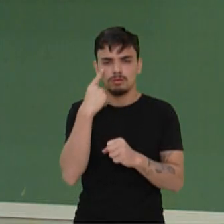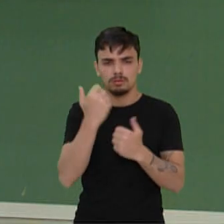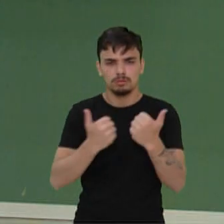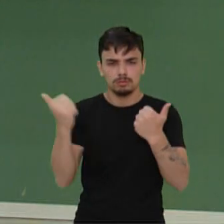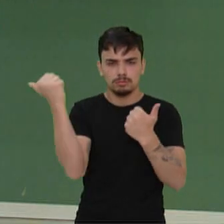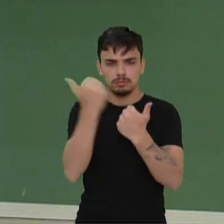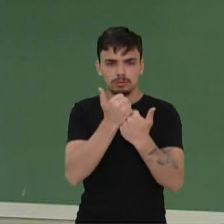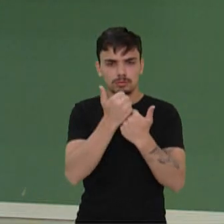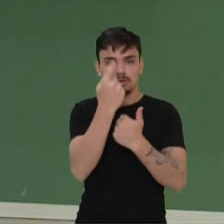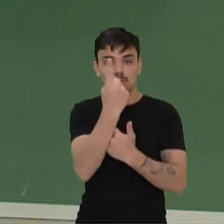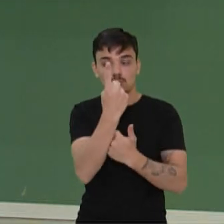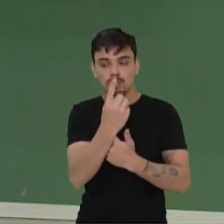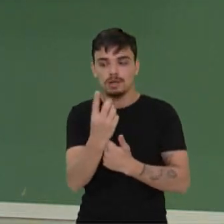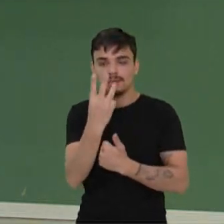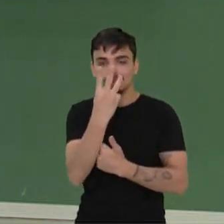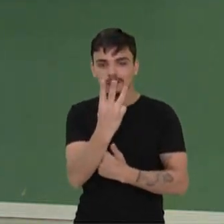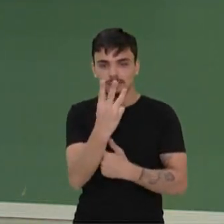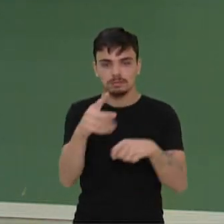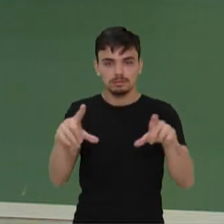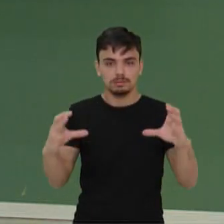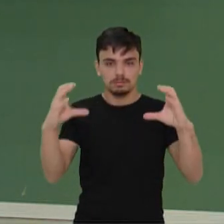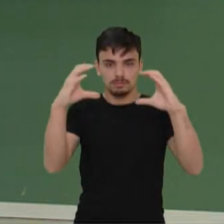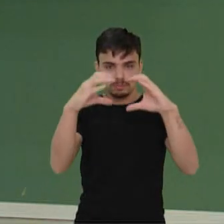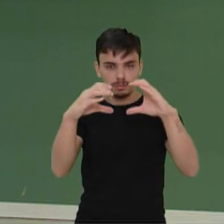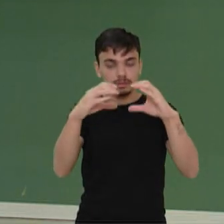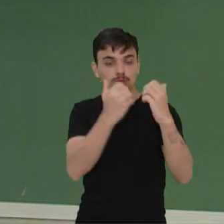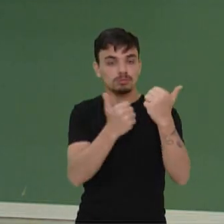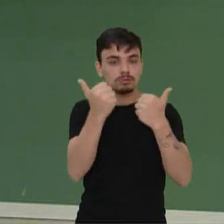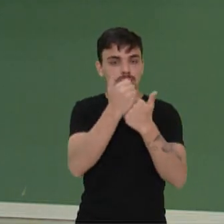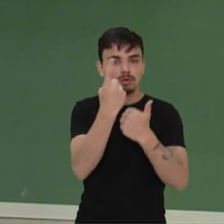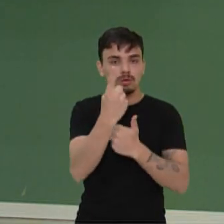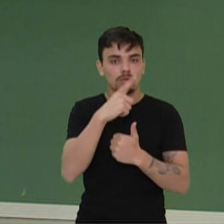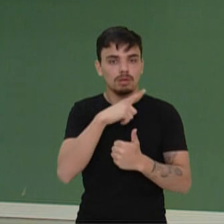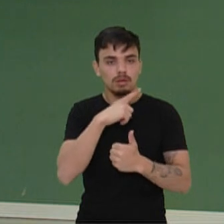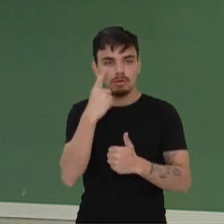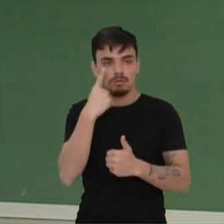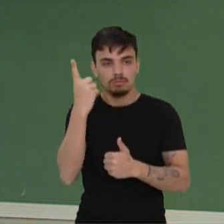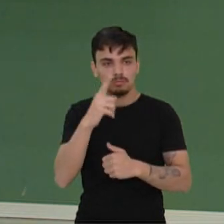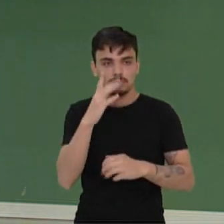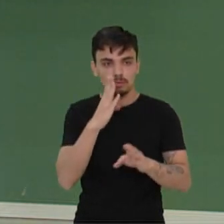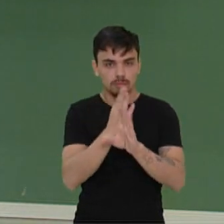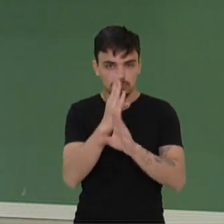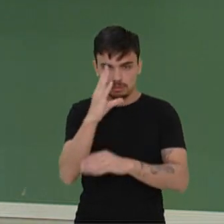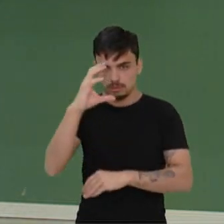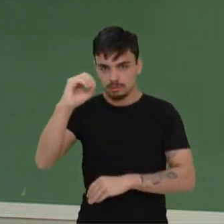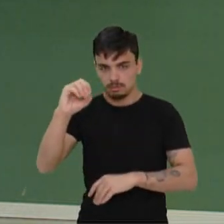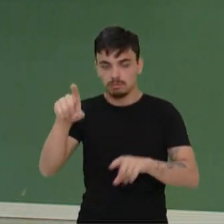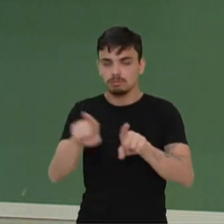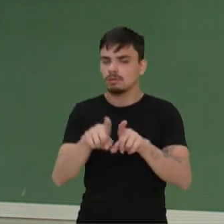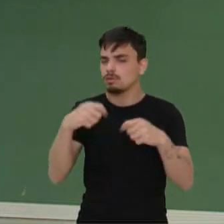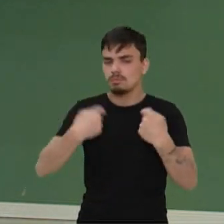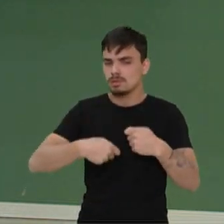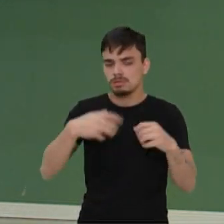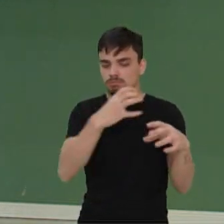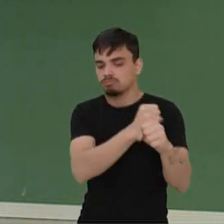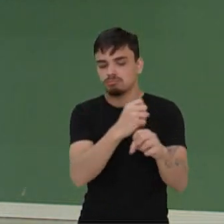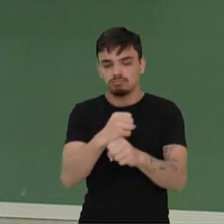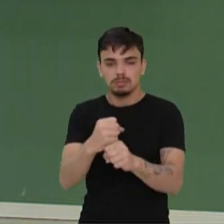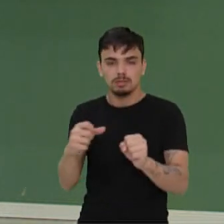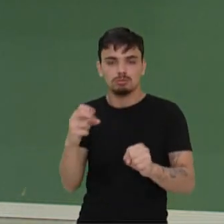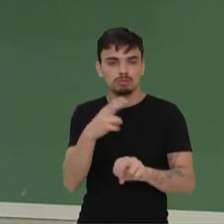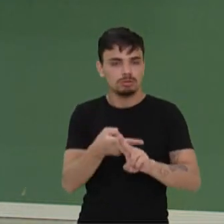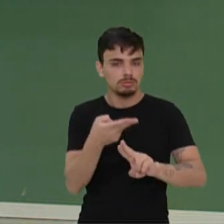o 3 na função. Se eu substituir o 1, substituindo o 1 aqui e 1 aqui, eu encontro 0. Eu nem preciso calcular para o 3,